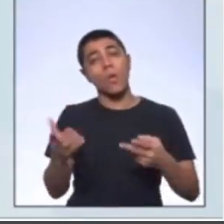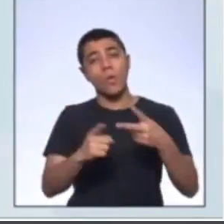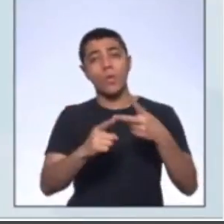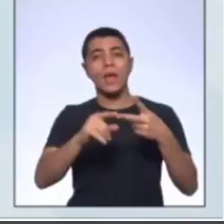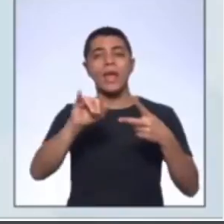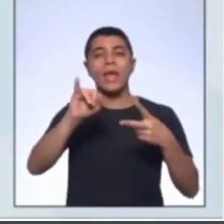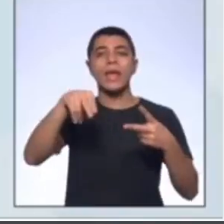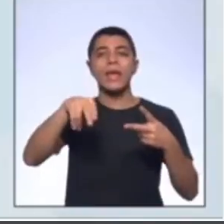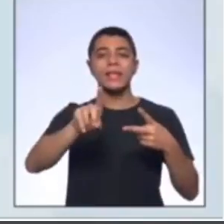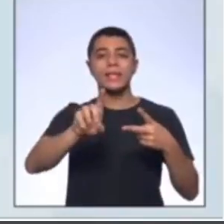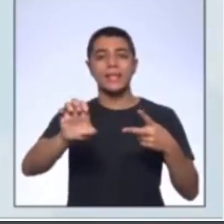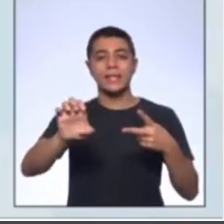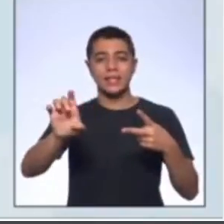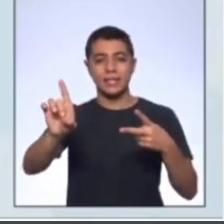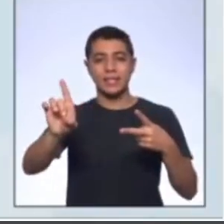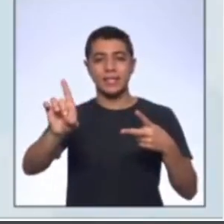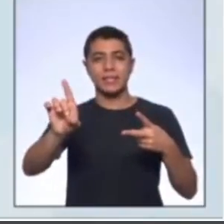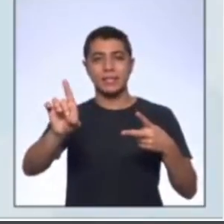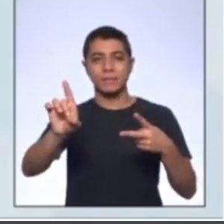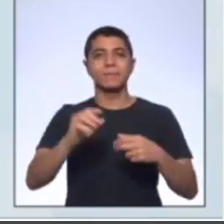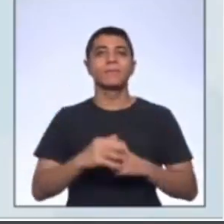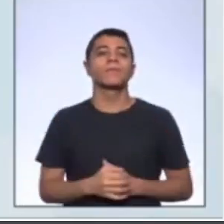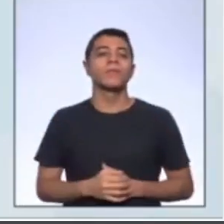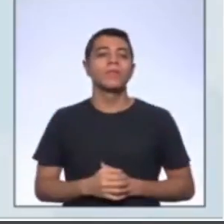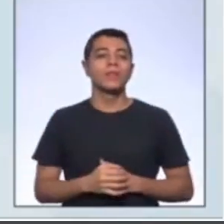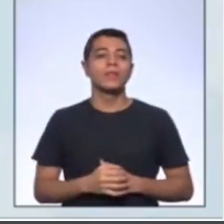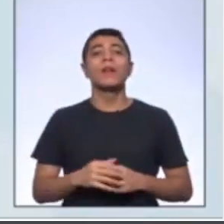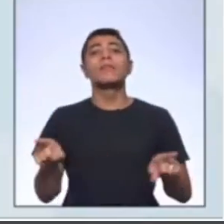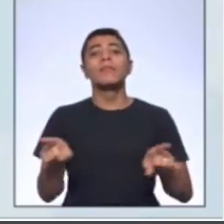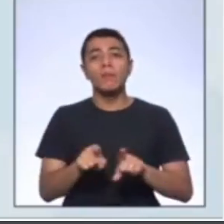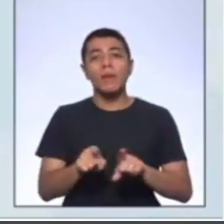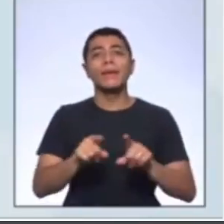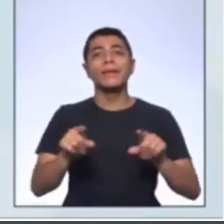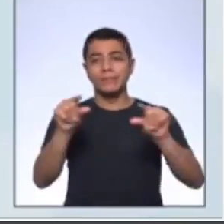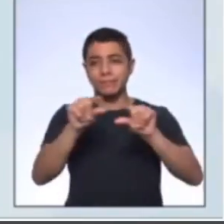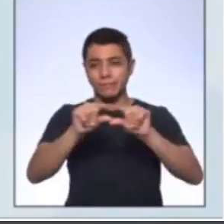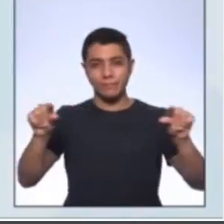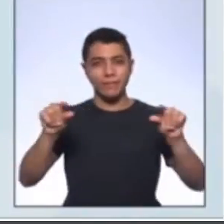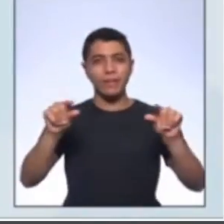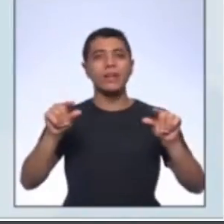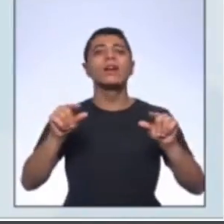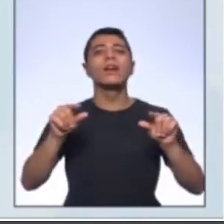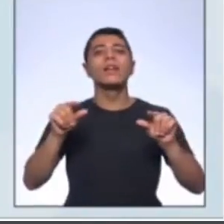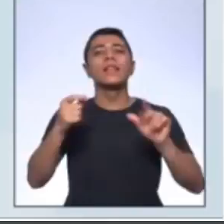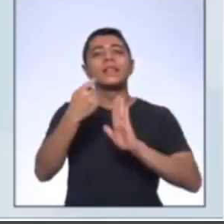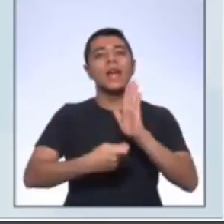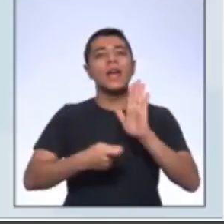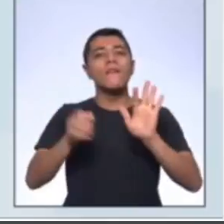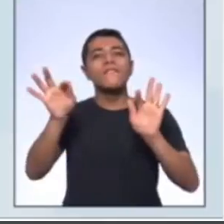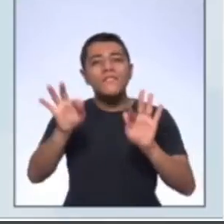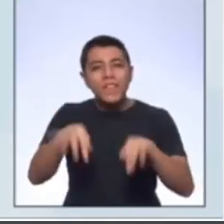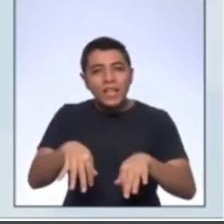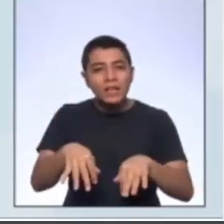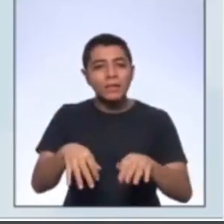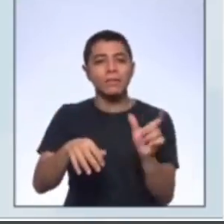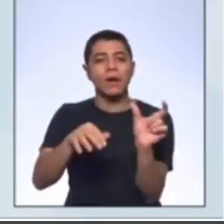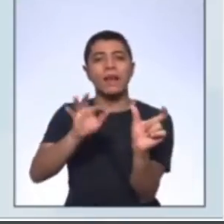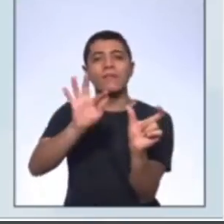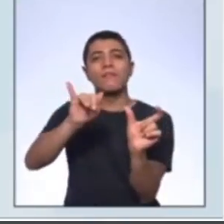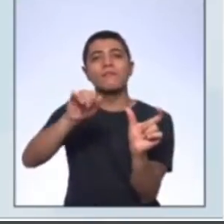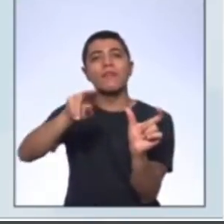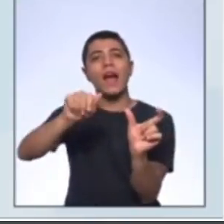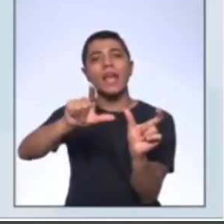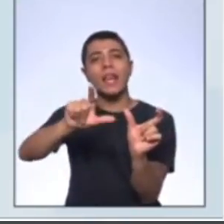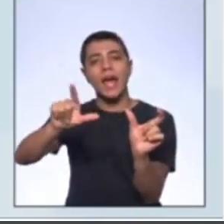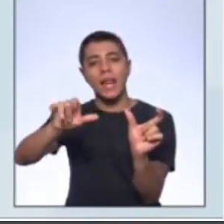e para concluir o nosso texto a gente vai usar vai não lê e também o at last finalmente